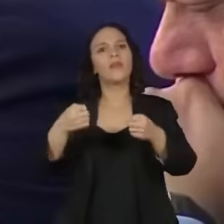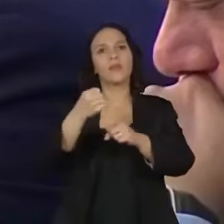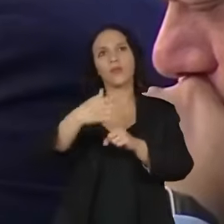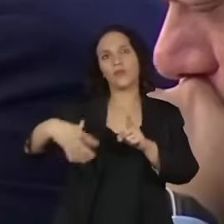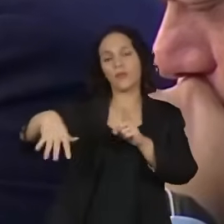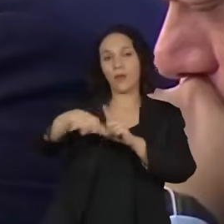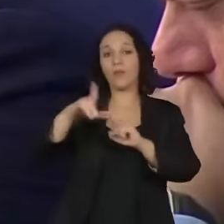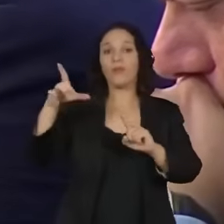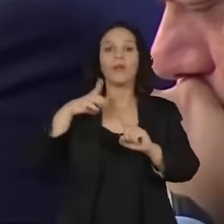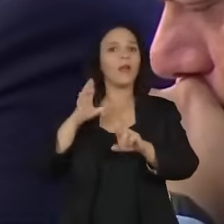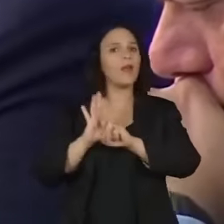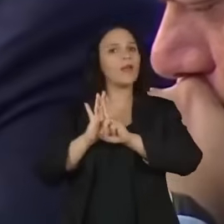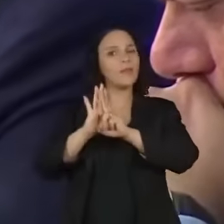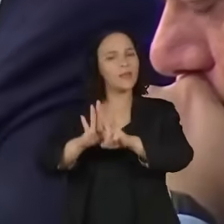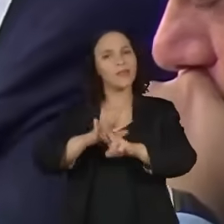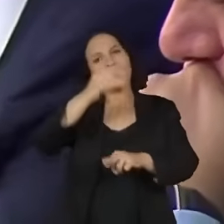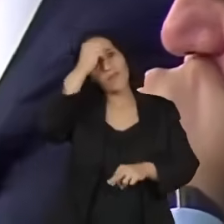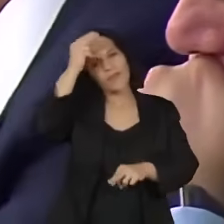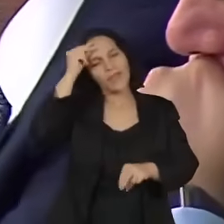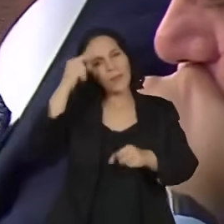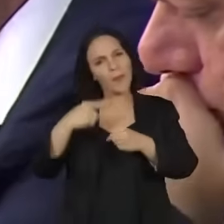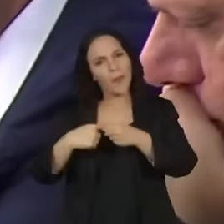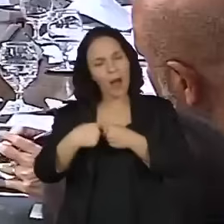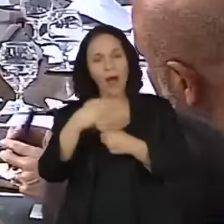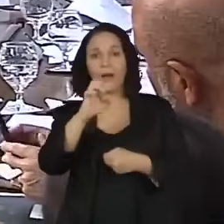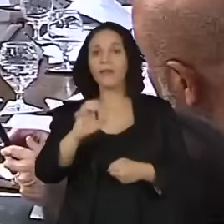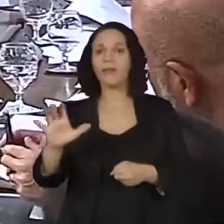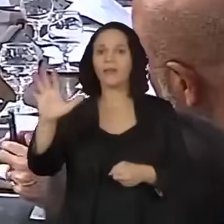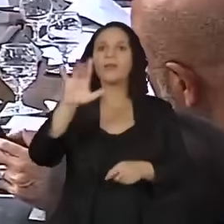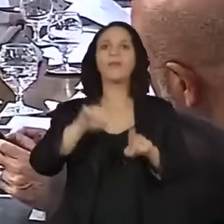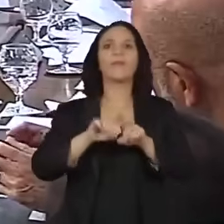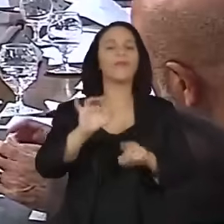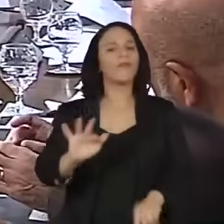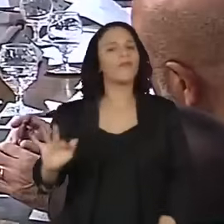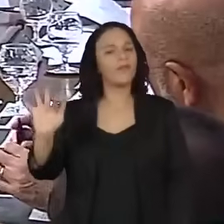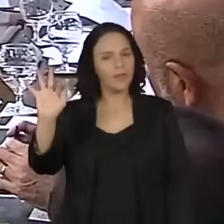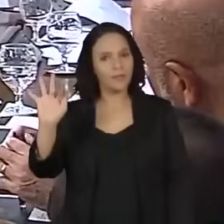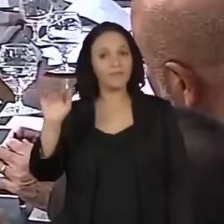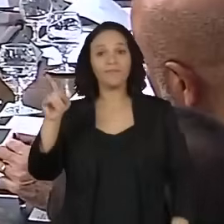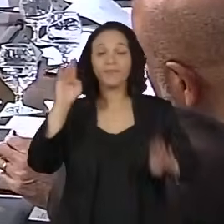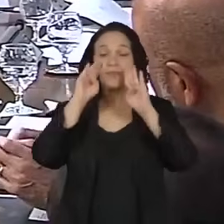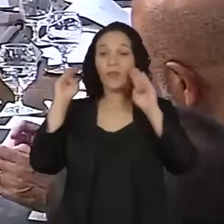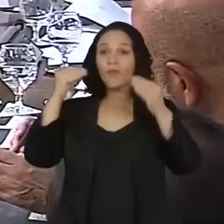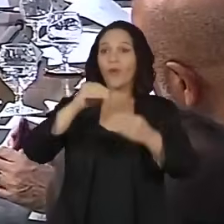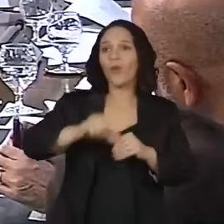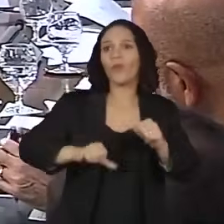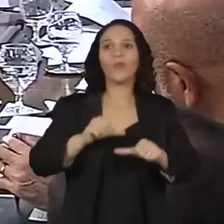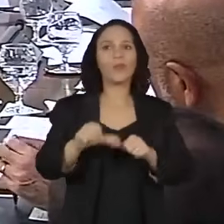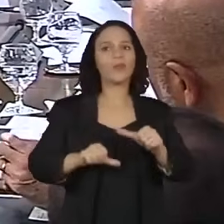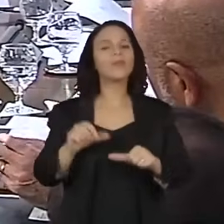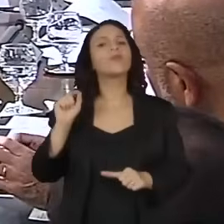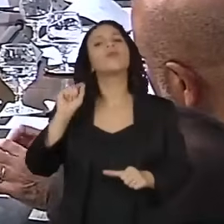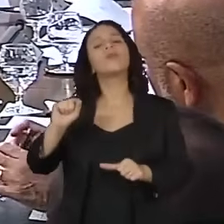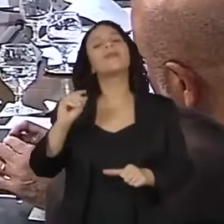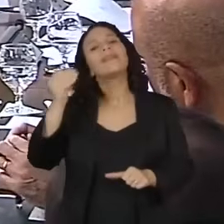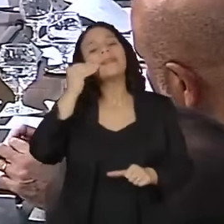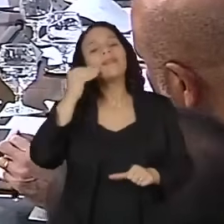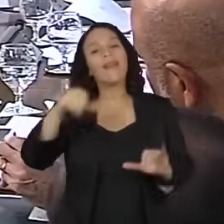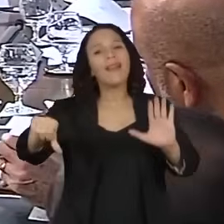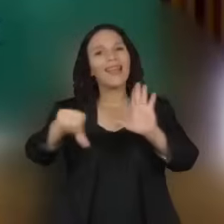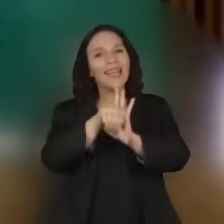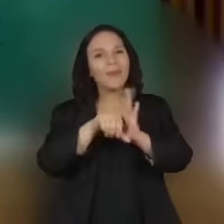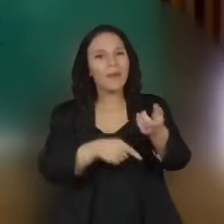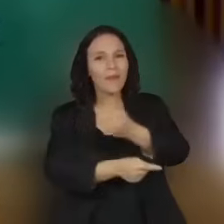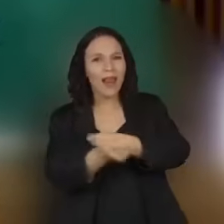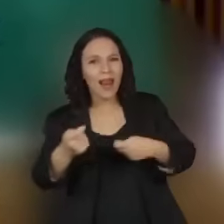com representantes de municípios, estados e da União. O foco das mudanças está no combate ao crime